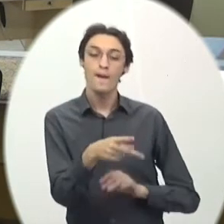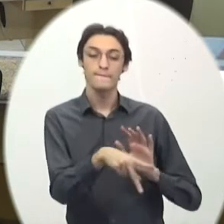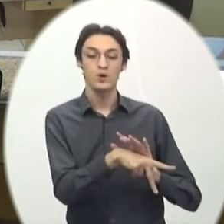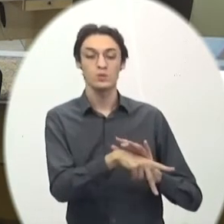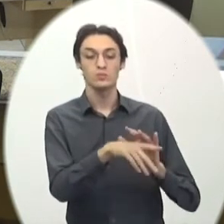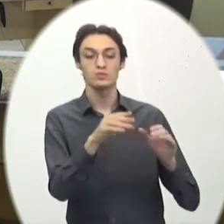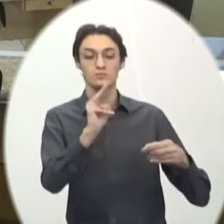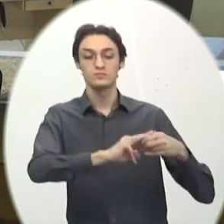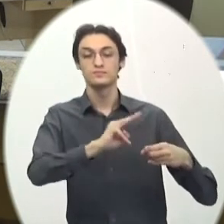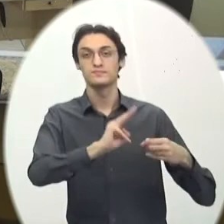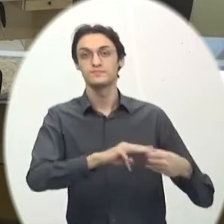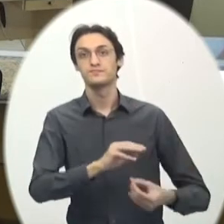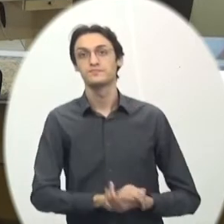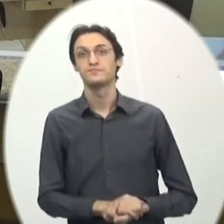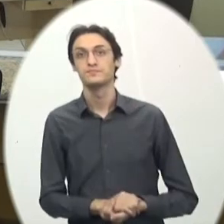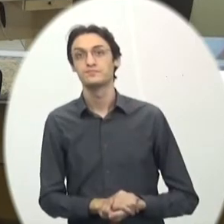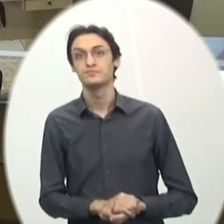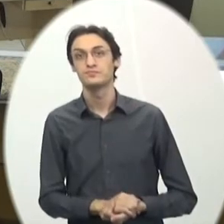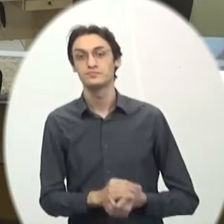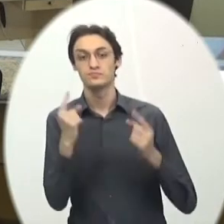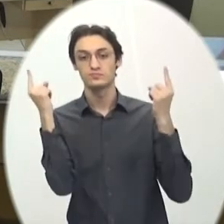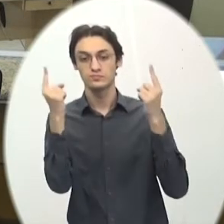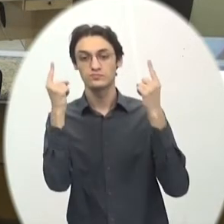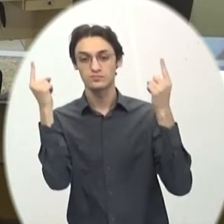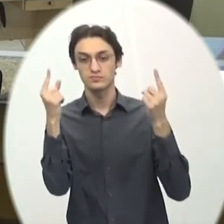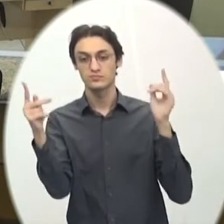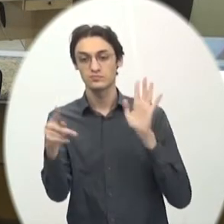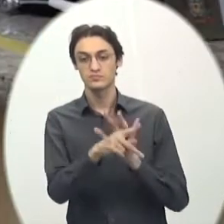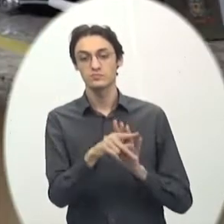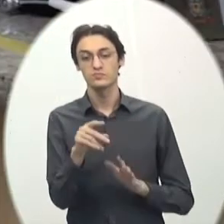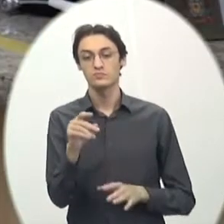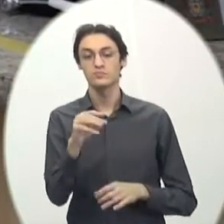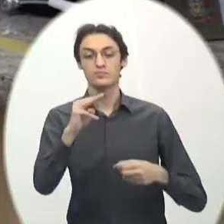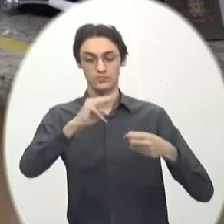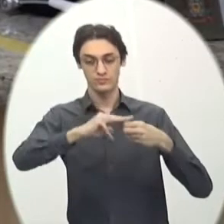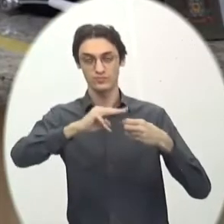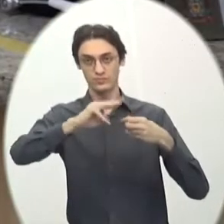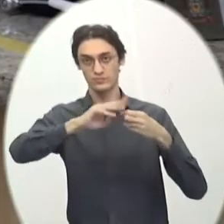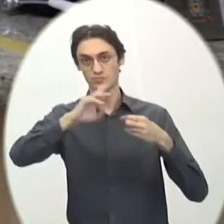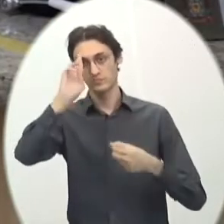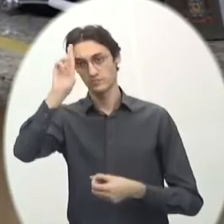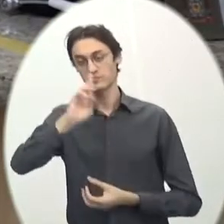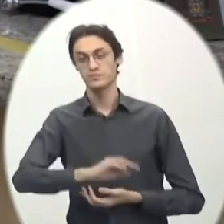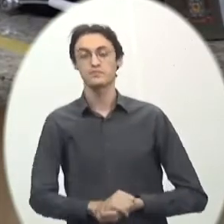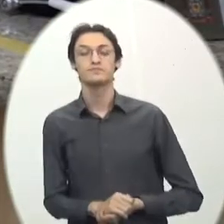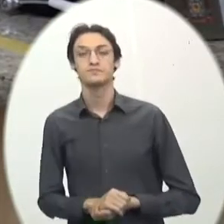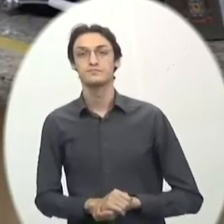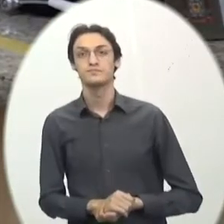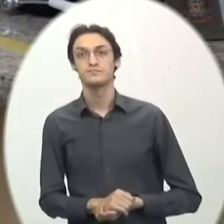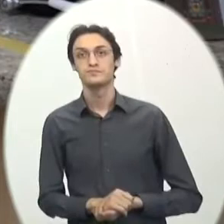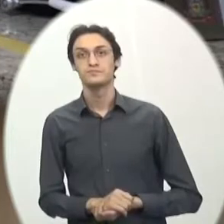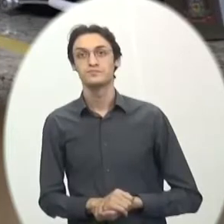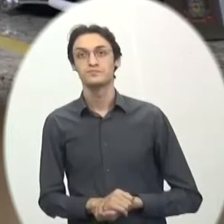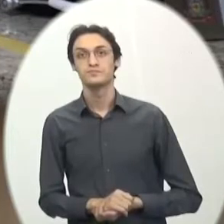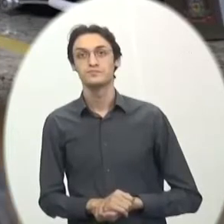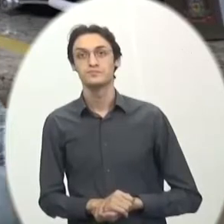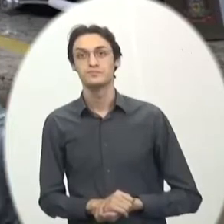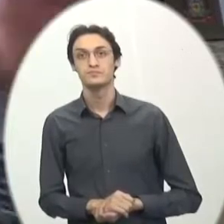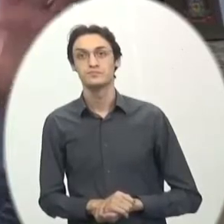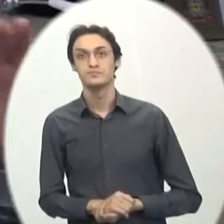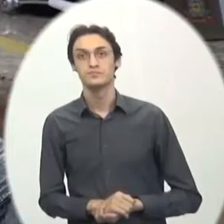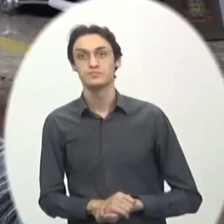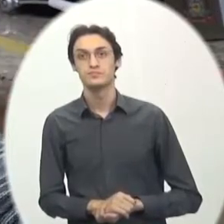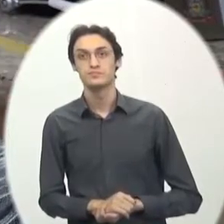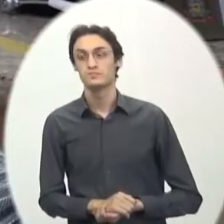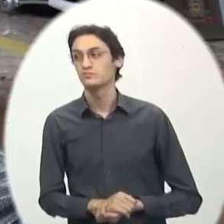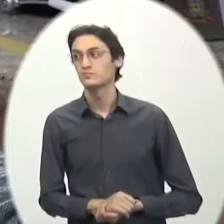do SAMU? Não, são ambulâncias do município. Não são nada a ver, não há relação com o SAMU. Ambulâncias brancas do município. Do município, que, né? A